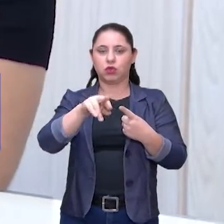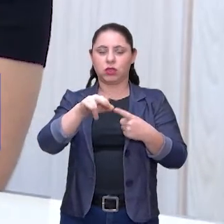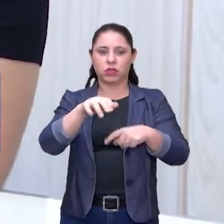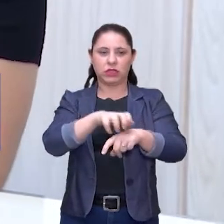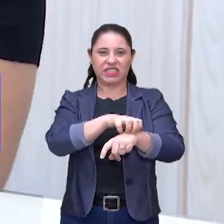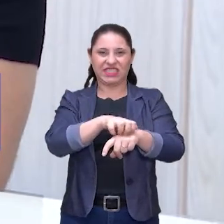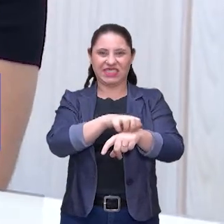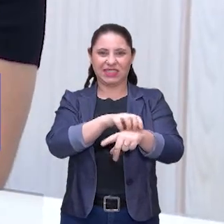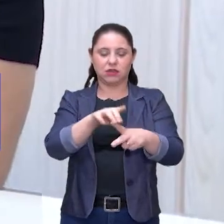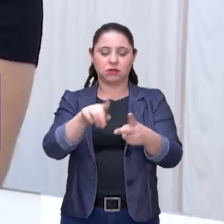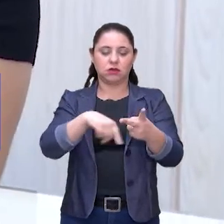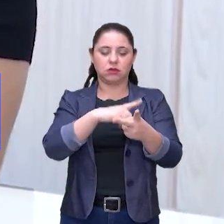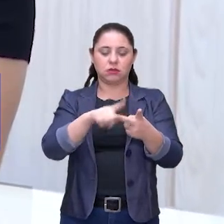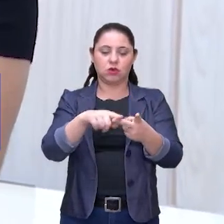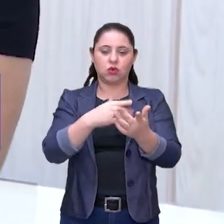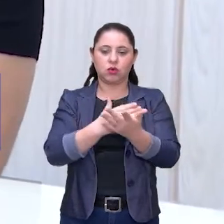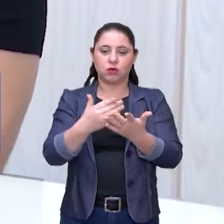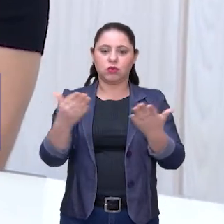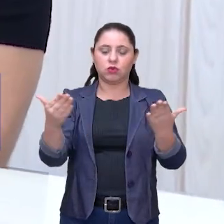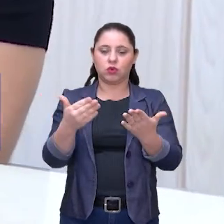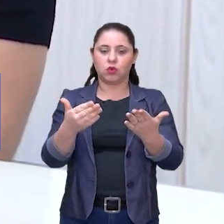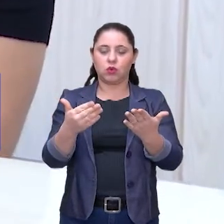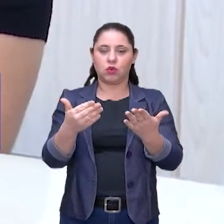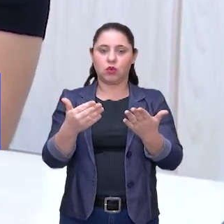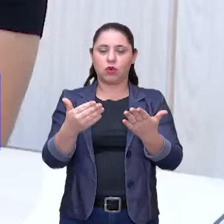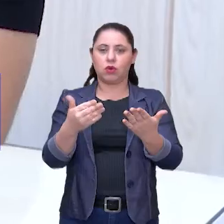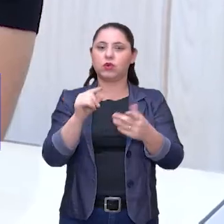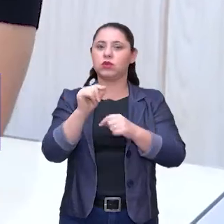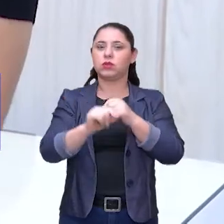tem imunobiológico para psoríase,